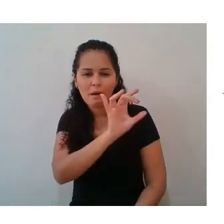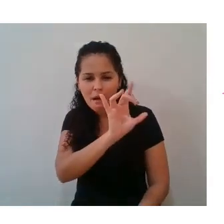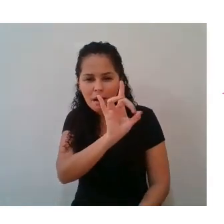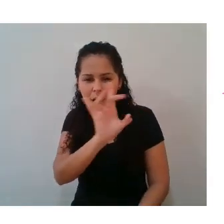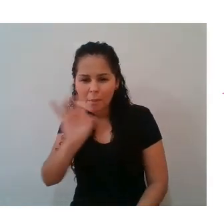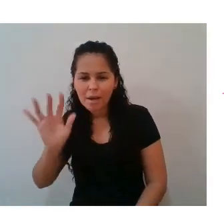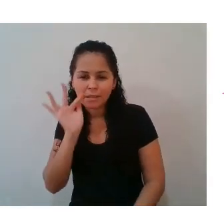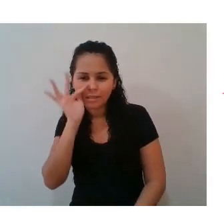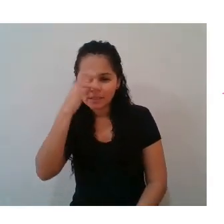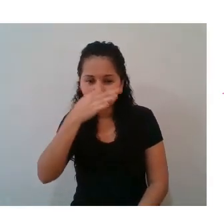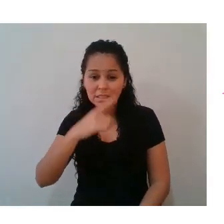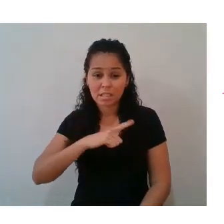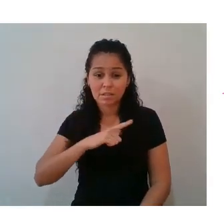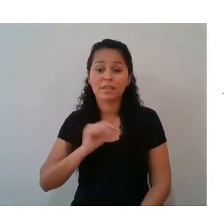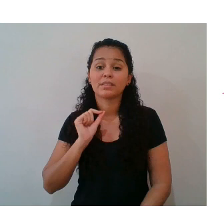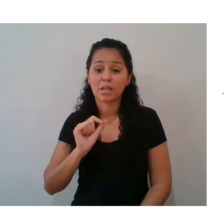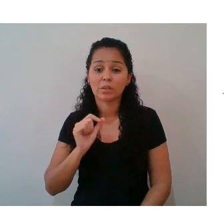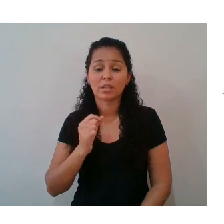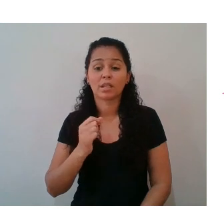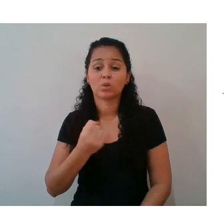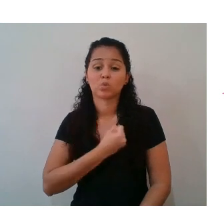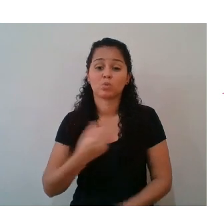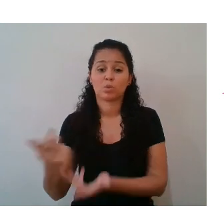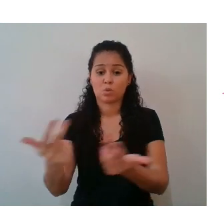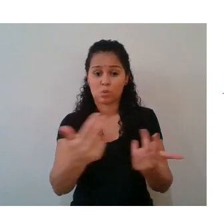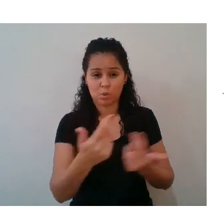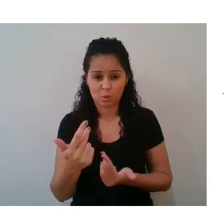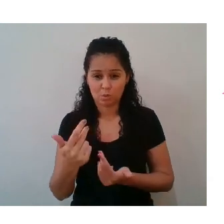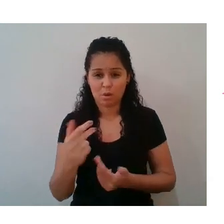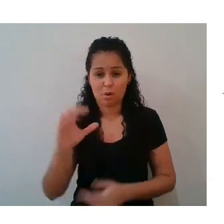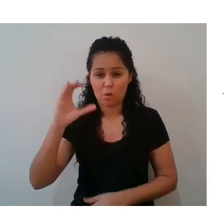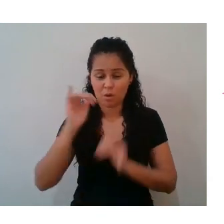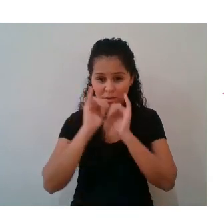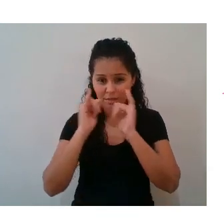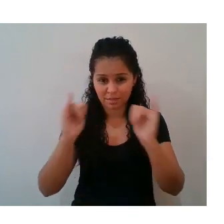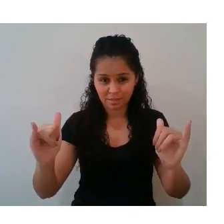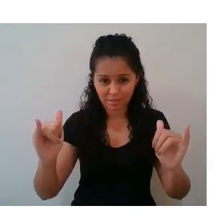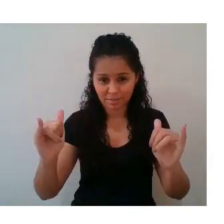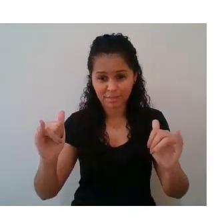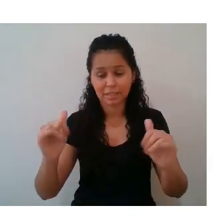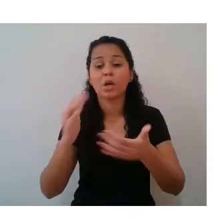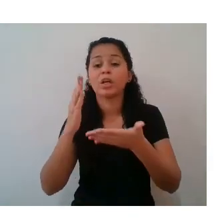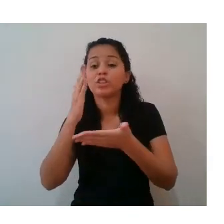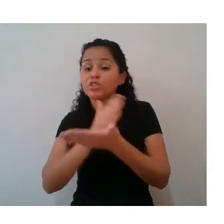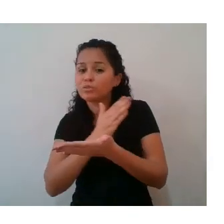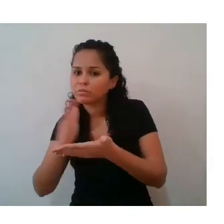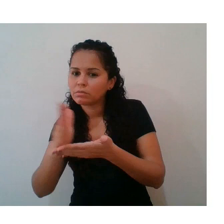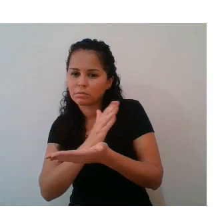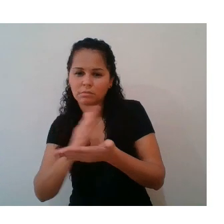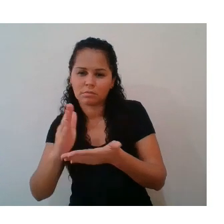cada um desses resistores exatamente o mesmo valor, tá? As correntes, nesse caso, são as correntes que se